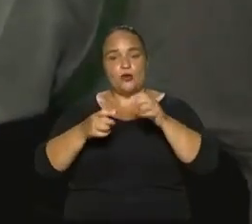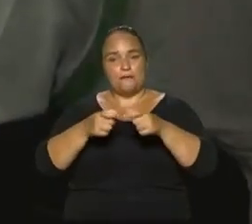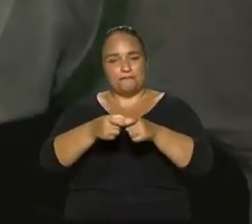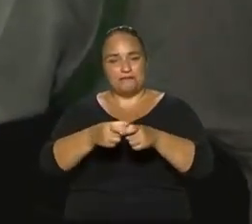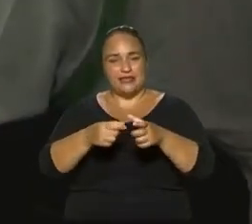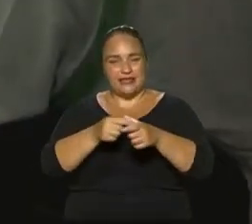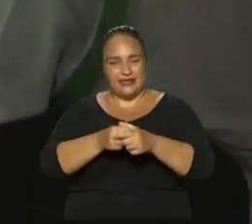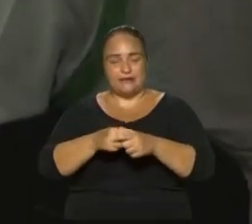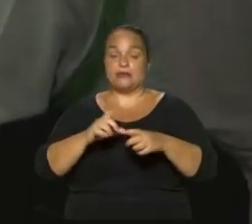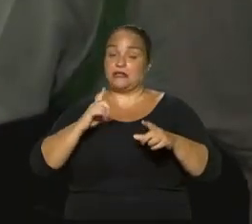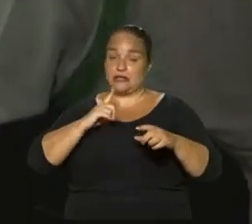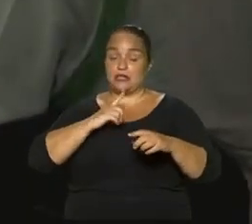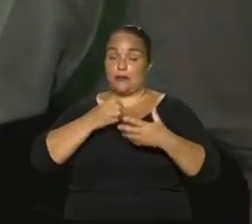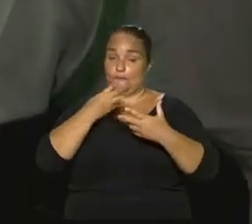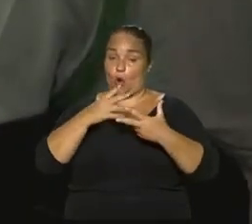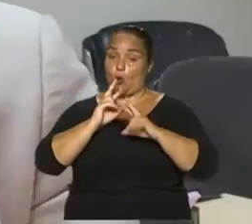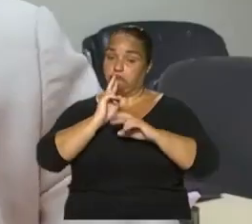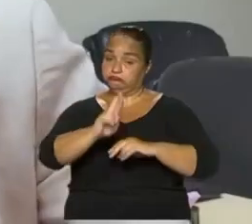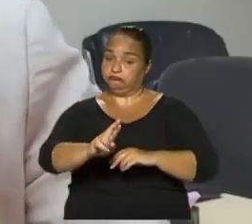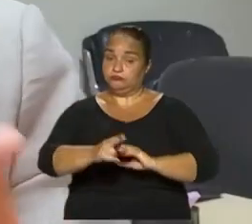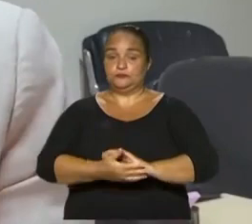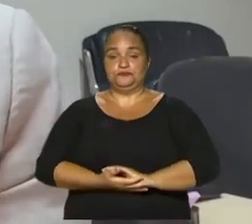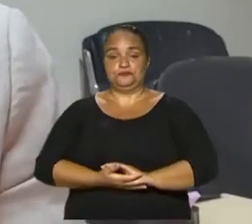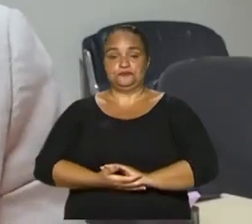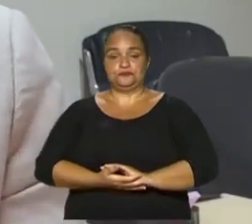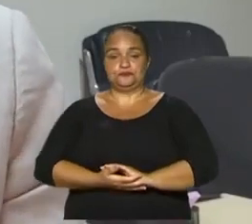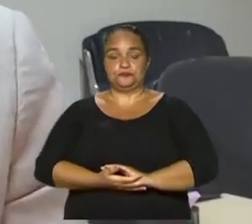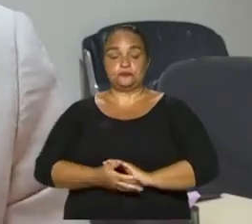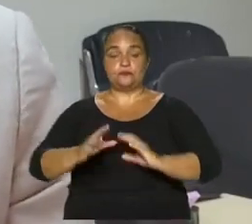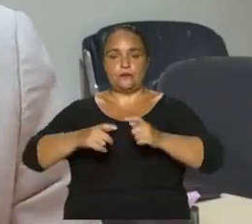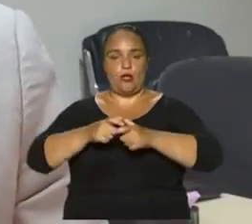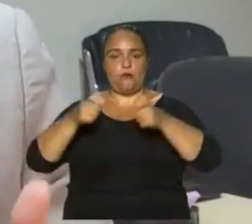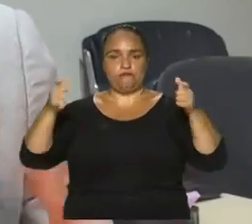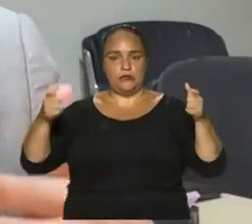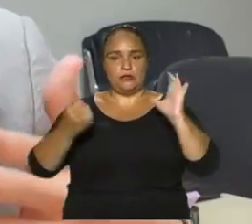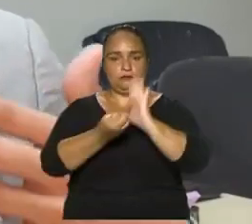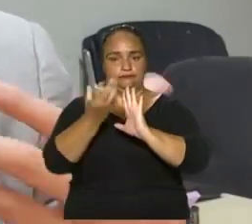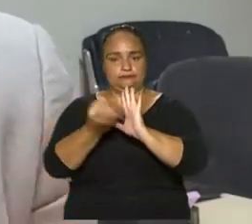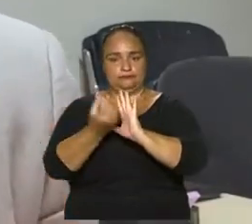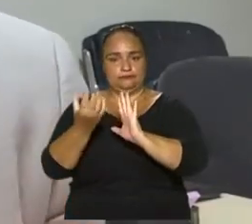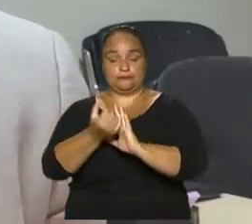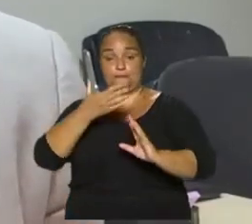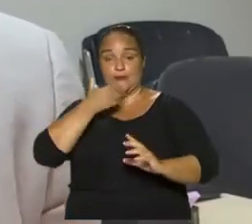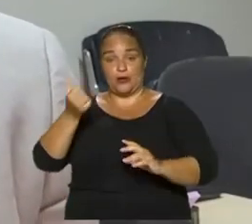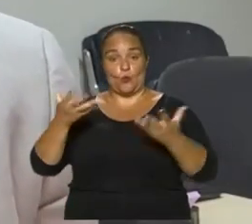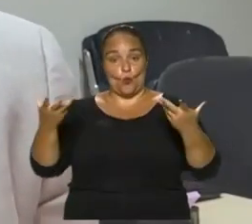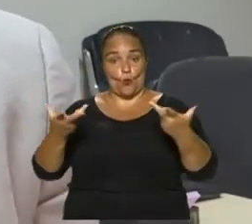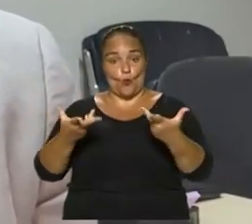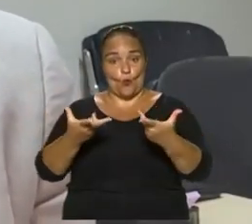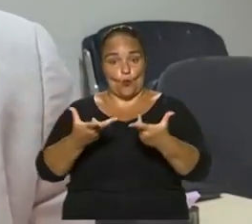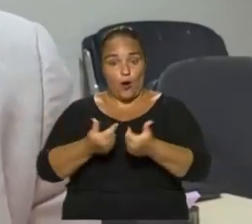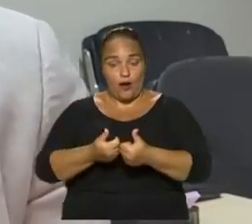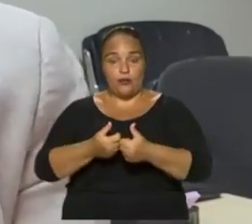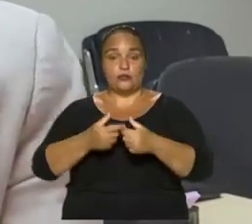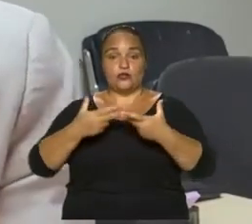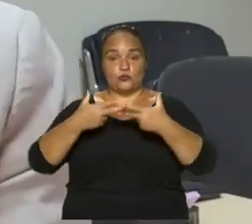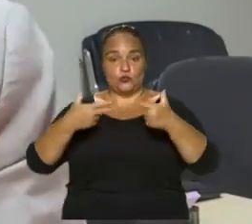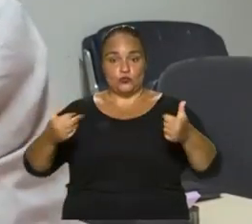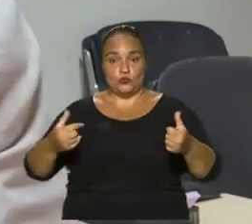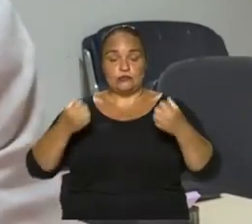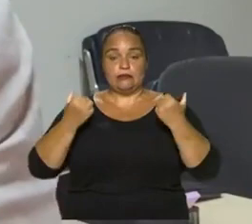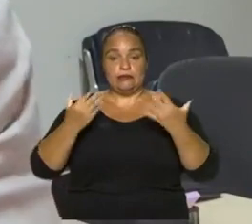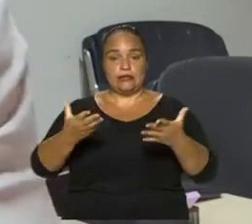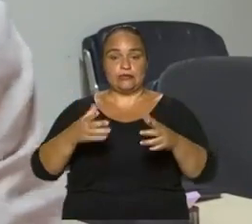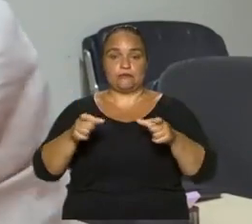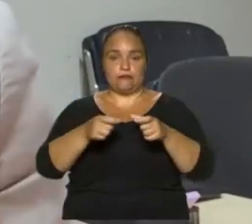e tem gerado bons resultados. Com isso, aumenta a produtividade, melhora a qualidade dos produtos e serviços oferecidos pelas